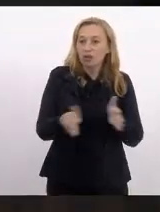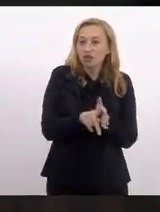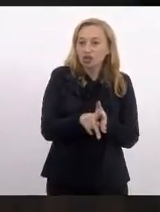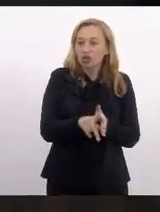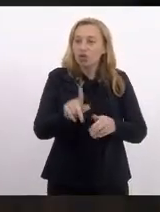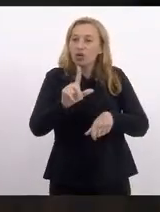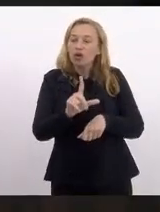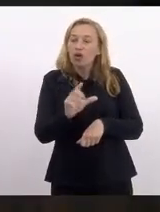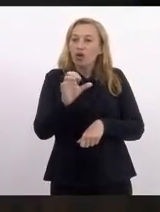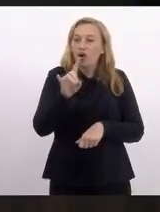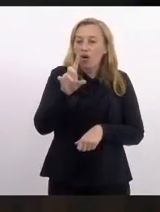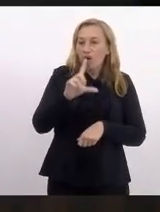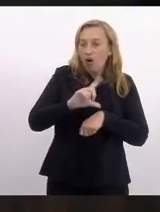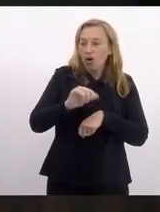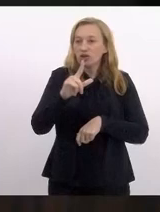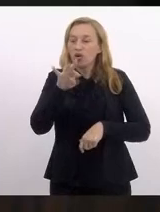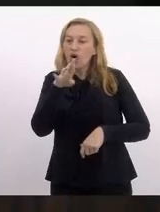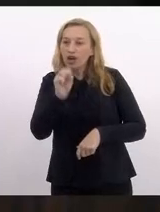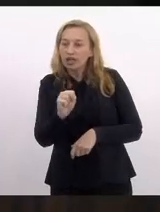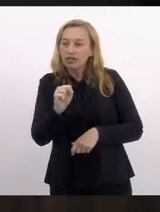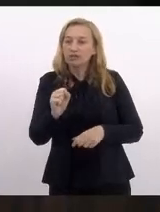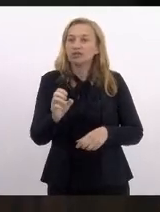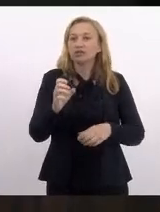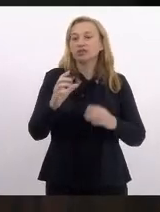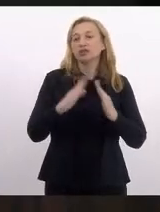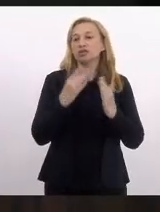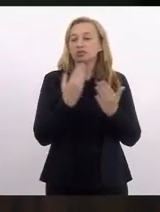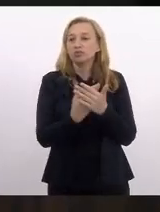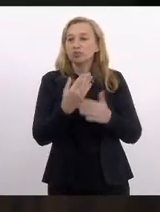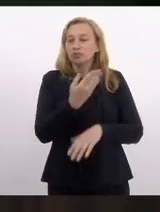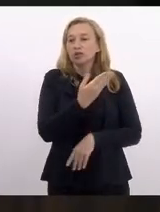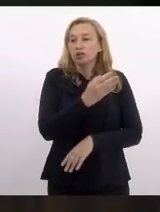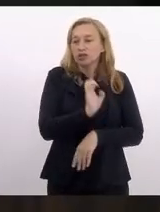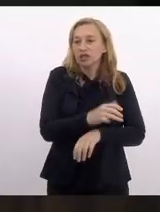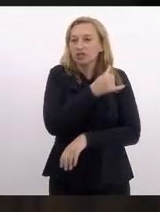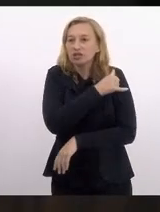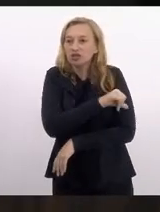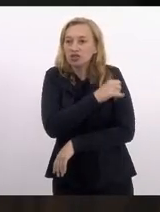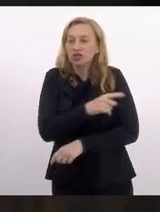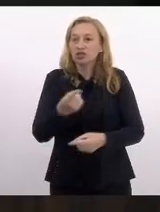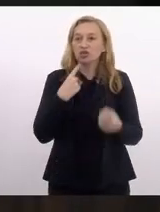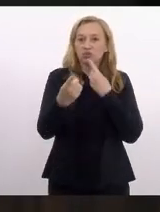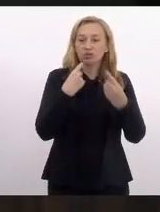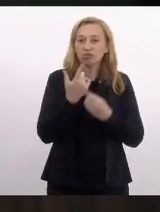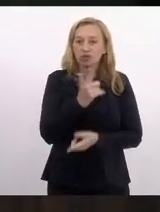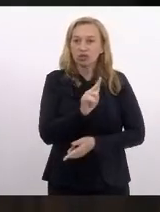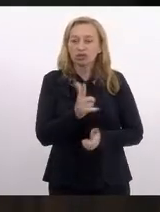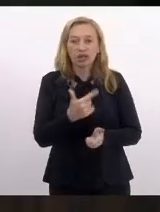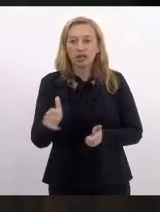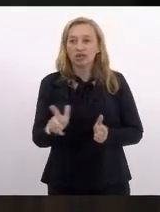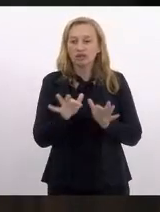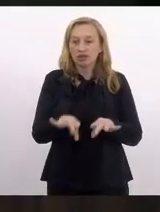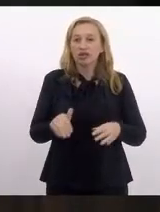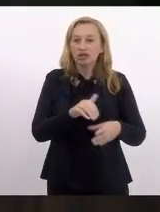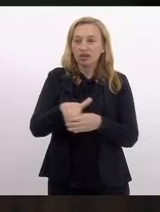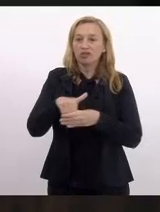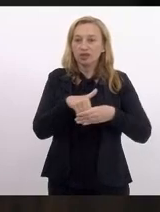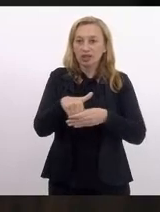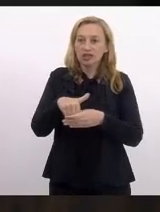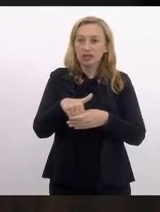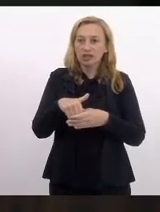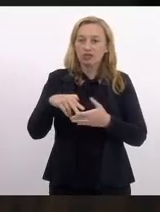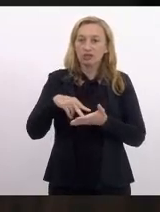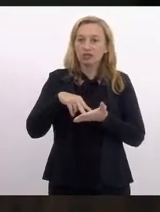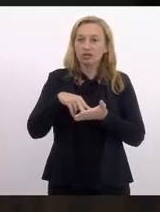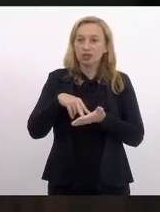projeto hora do colinho na Rede Pública de saúde Estado do Rio de Janeiro anticoncepcional nova que eles noticiado a discussão e votação sobre que a prova